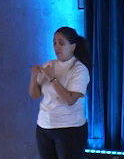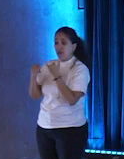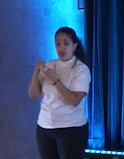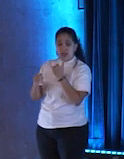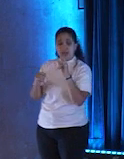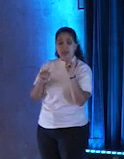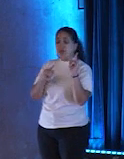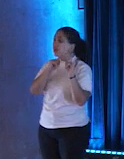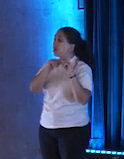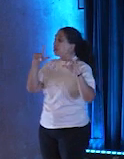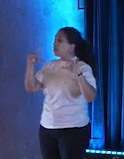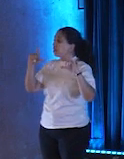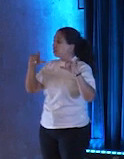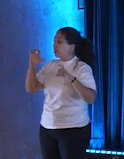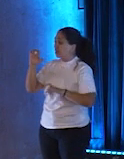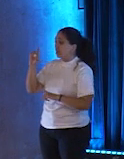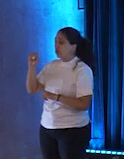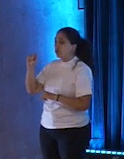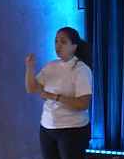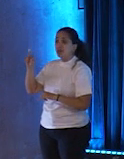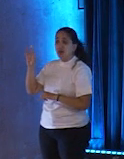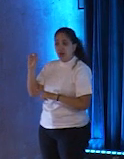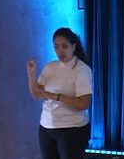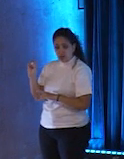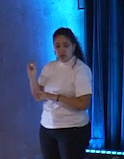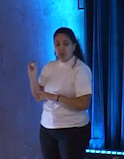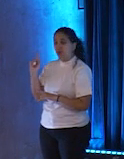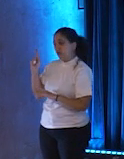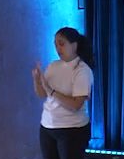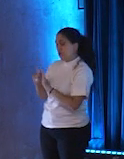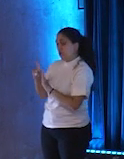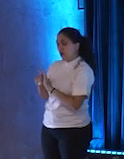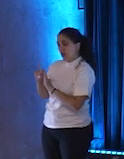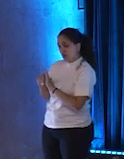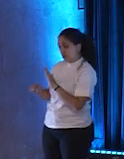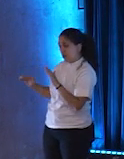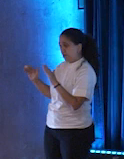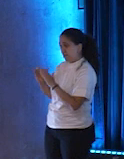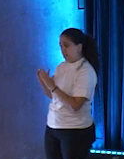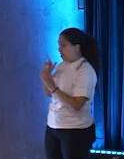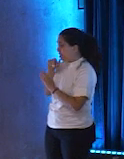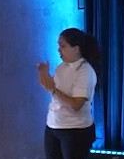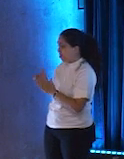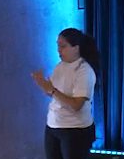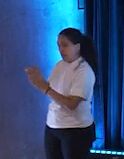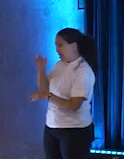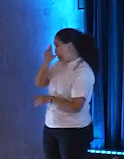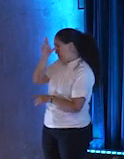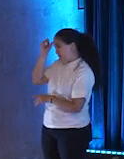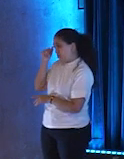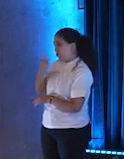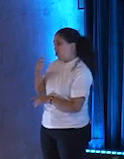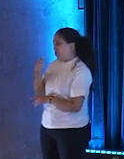ao fotografado pelo Eduardo Girão em Amundá, no projeto Habitação Ribeirinha da Amazônia, em